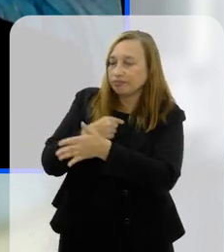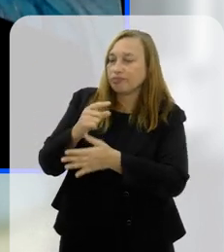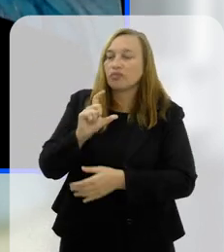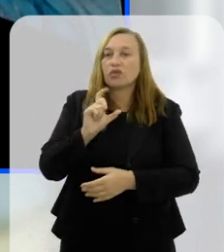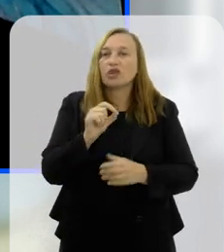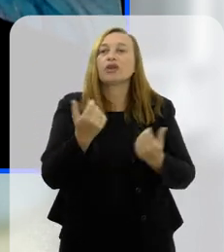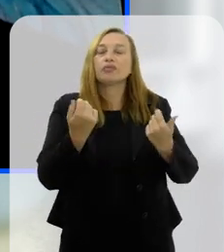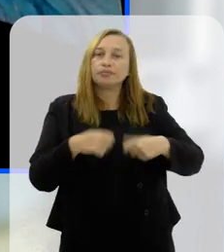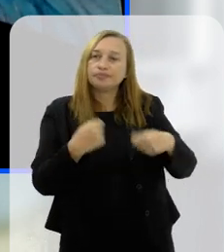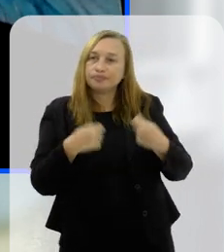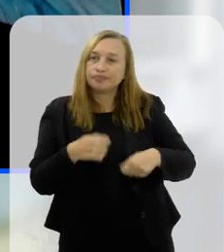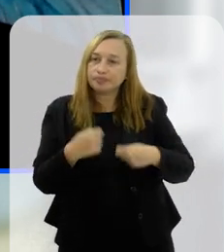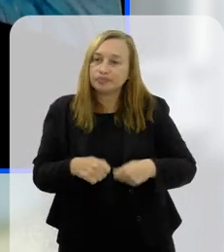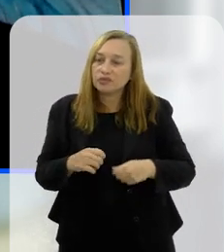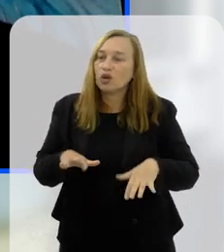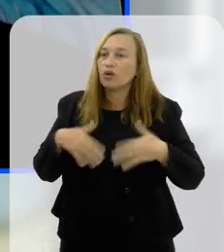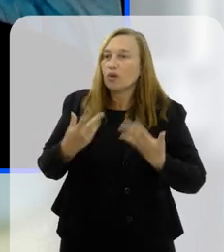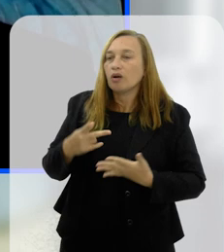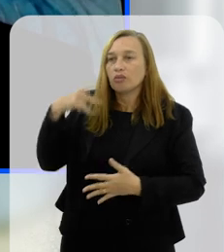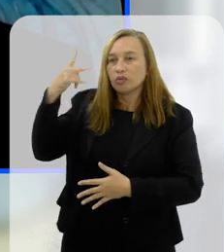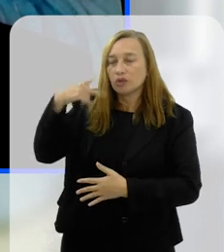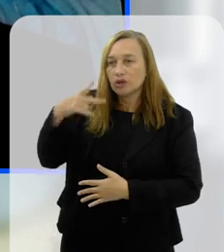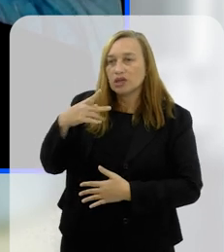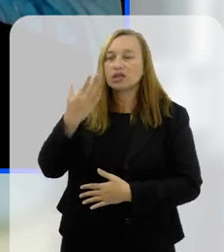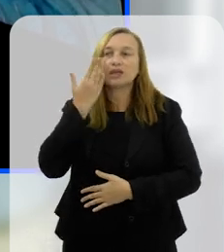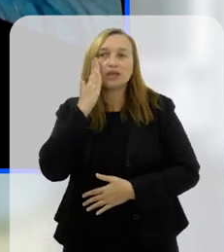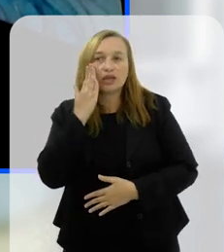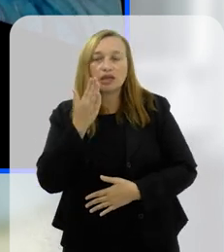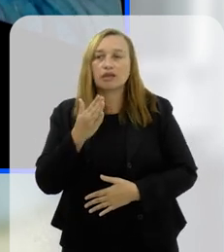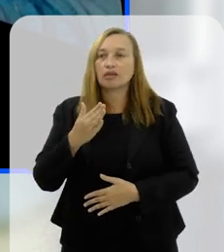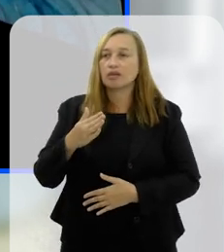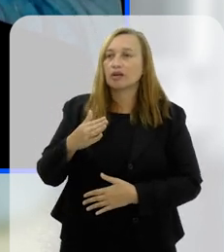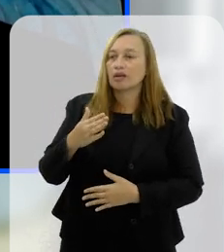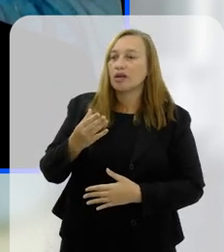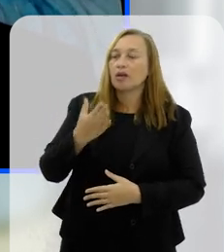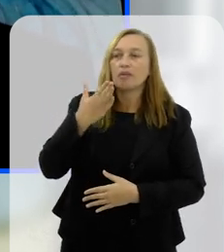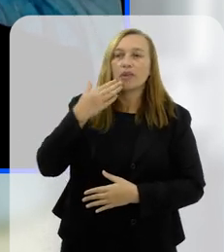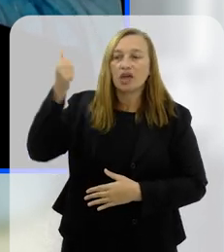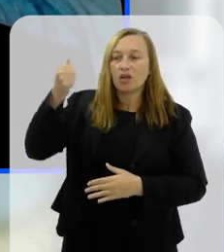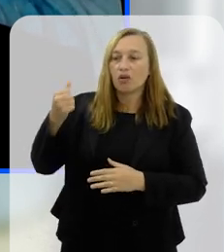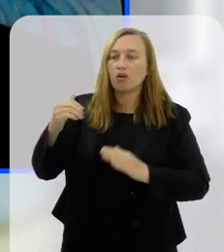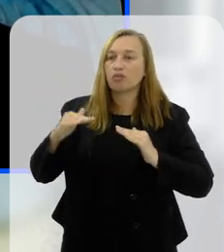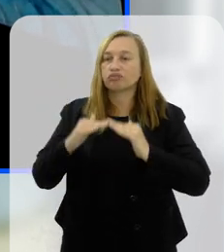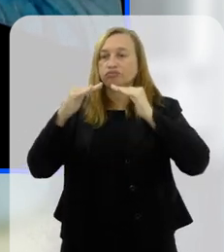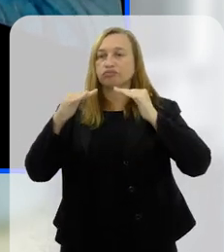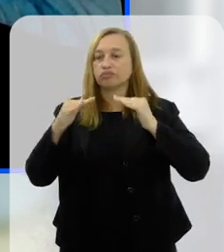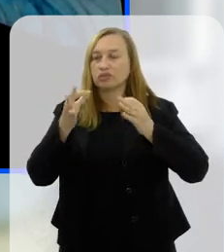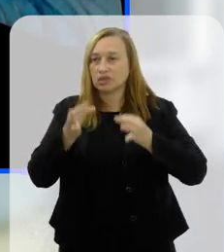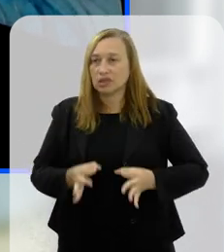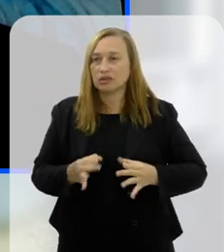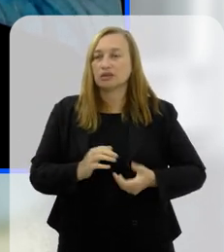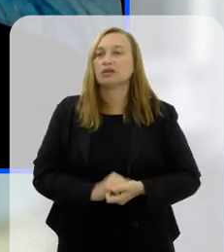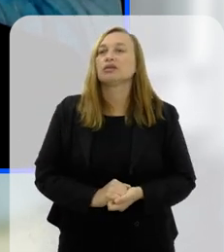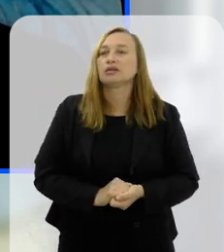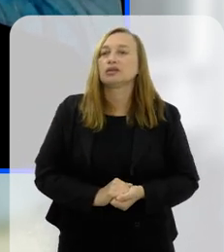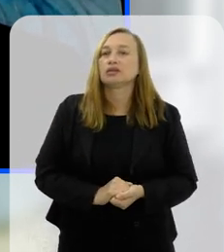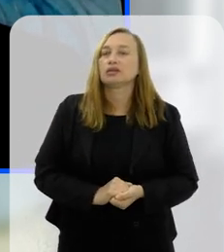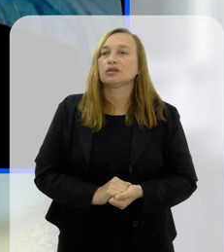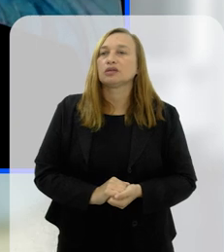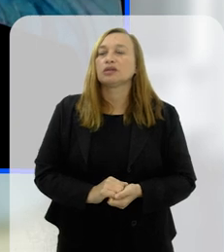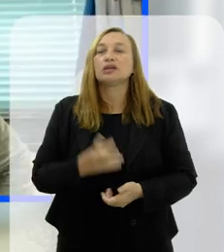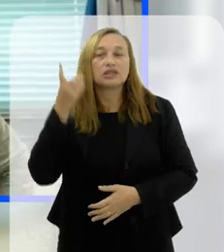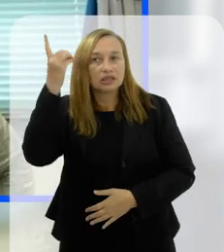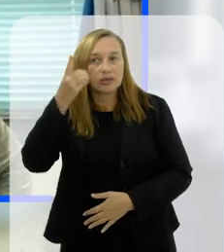o que que a gente tá precisando Qual é a política que a gente entenda que seja mais correta então por isso eu vejo que o cenário é